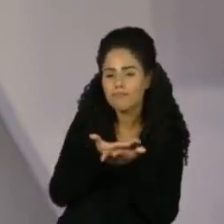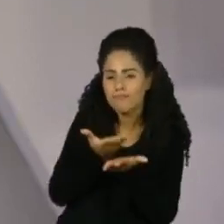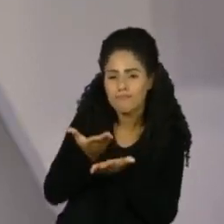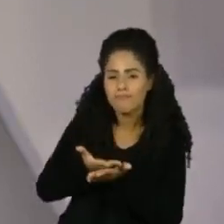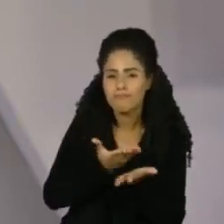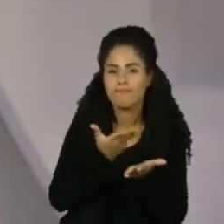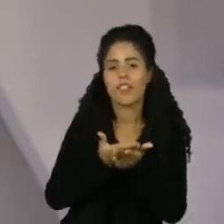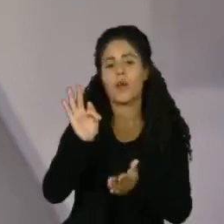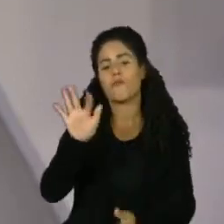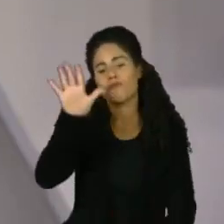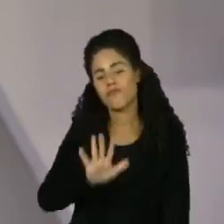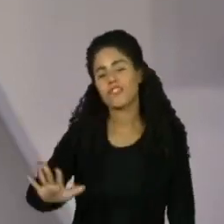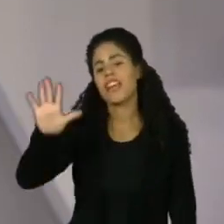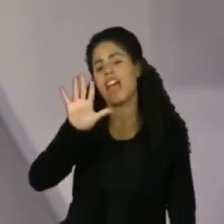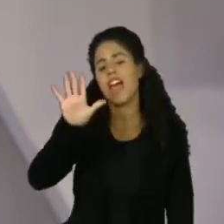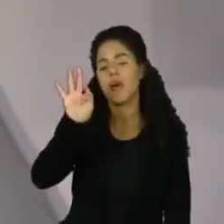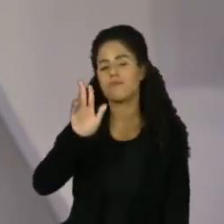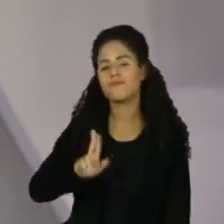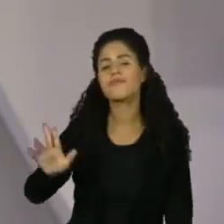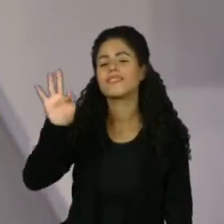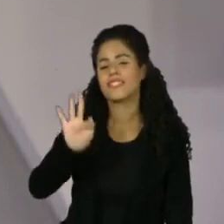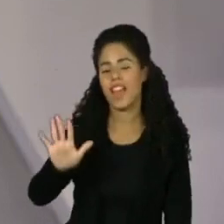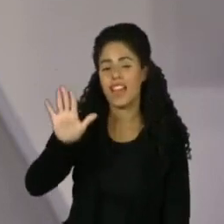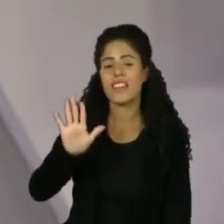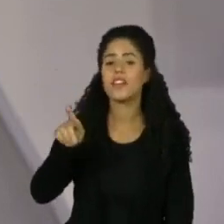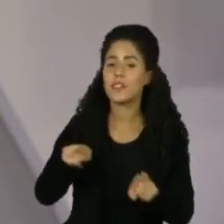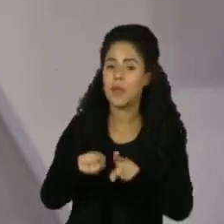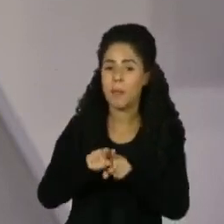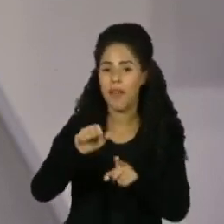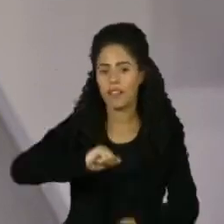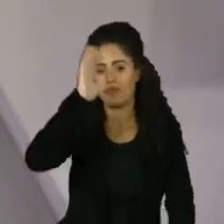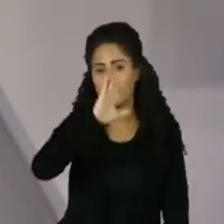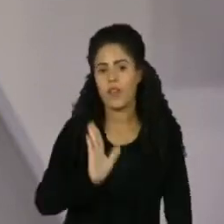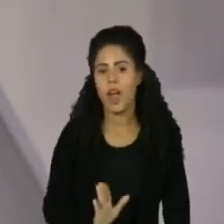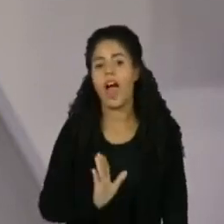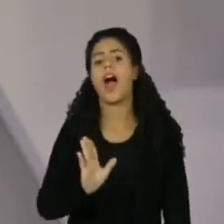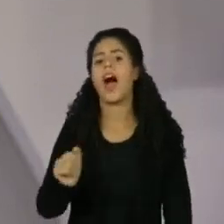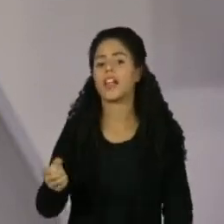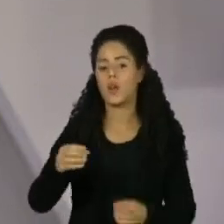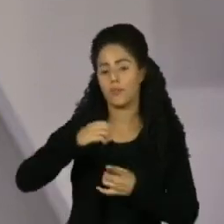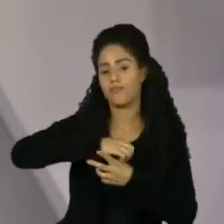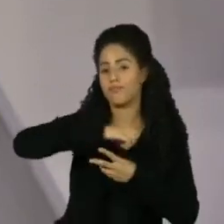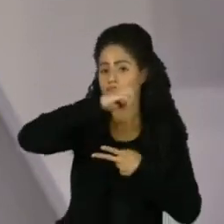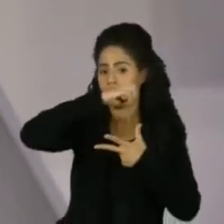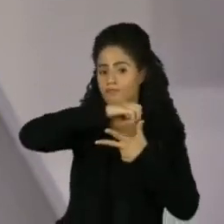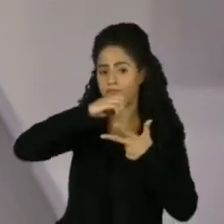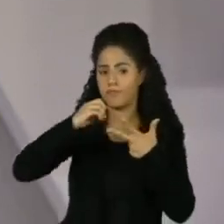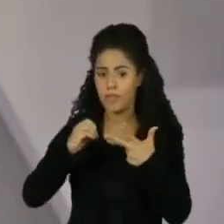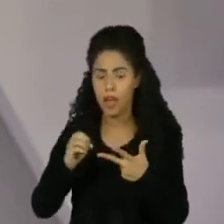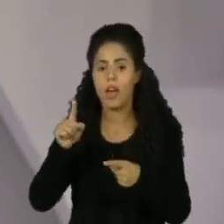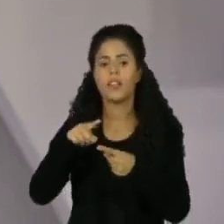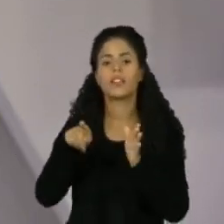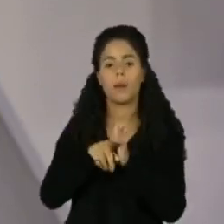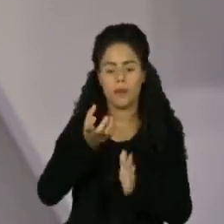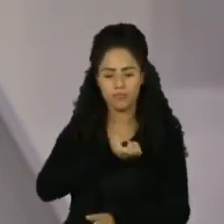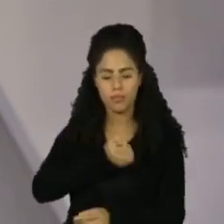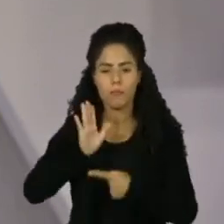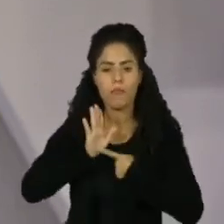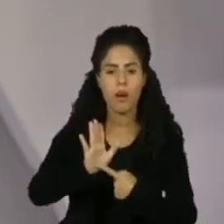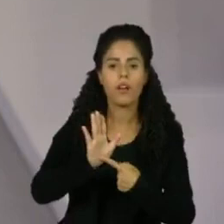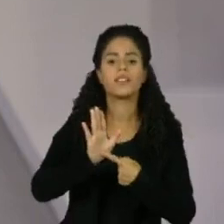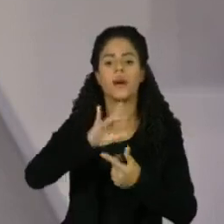nas universidades federais e estaduais do país uma nota do Enem do ano passado candidatos podem realizar